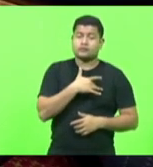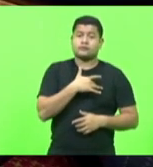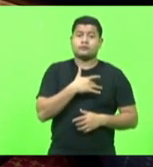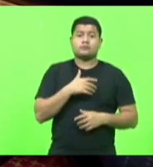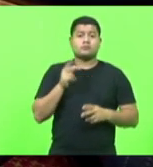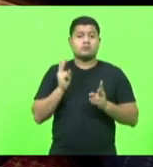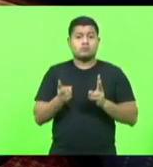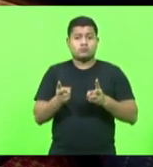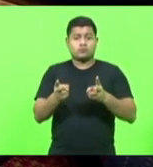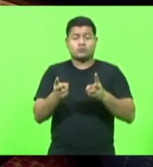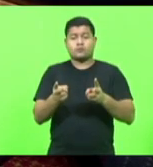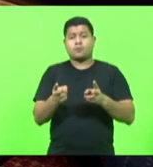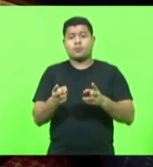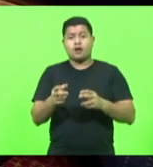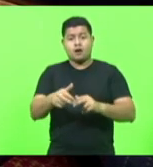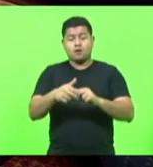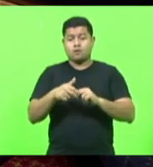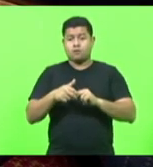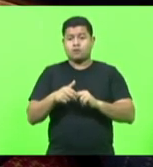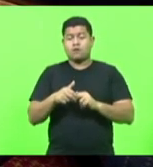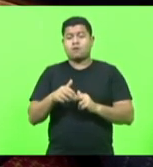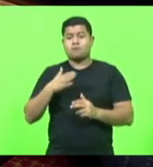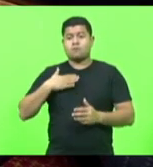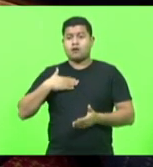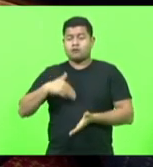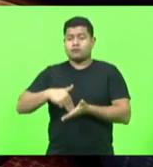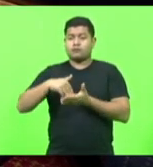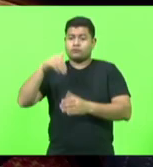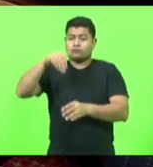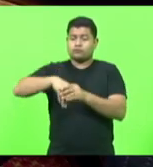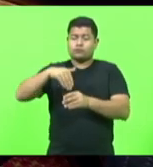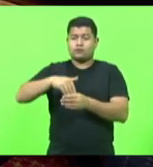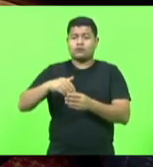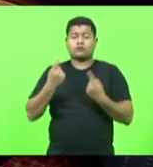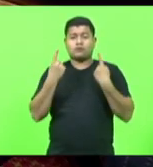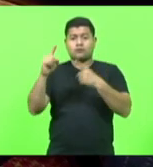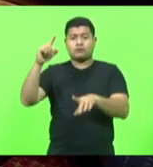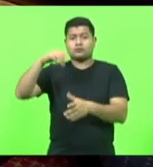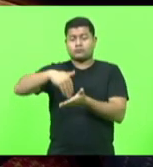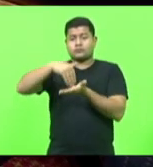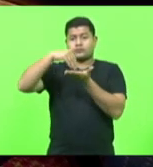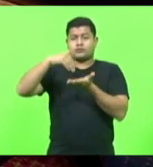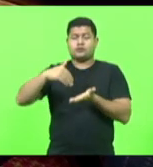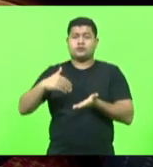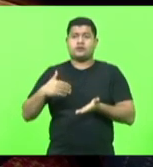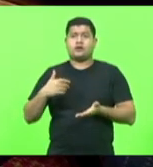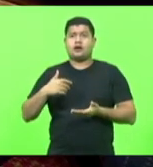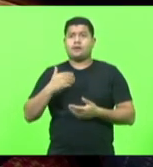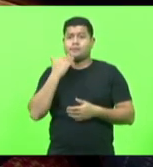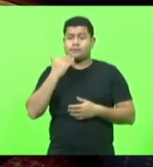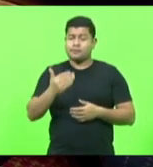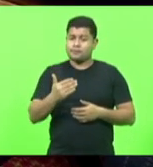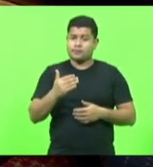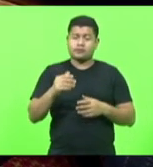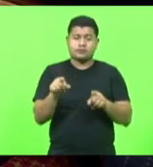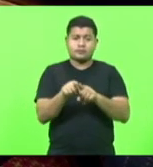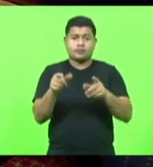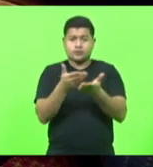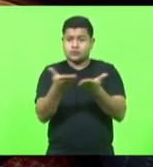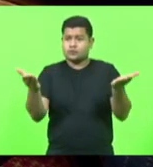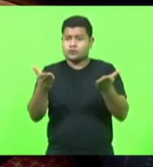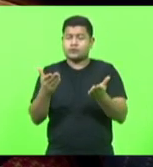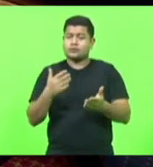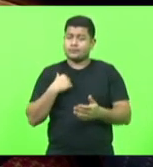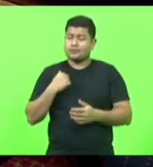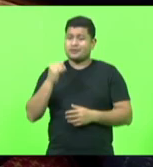o meu voto contrário à moção e peço também para os demais colegas, para que não cometemos essa injustiça, né,